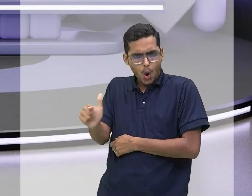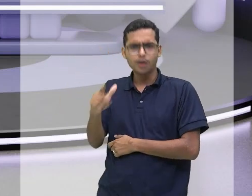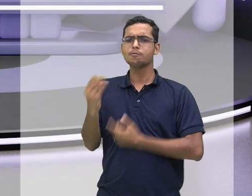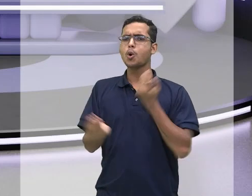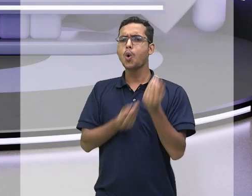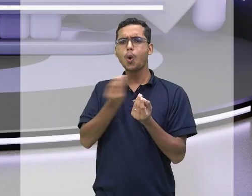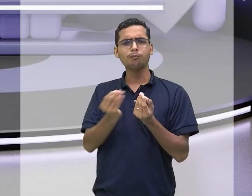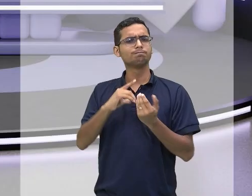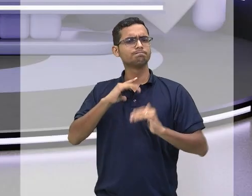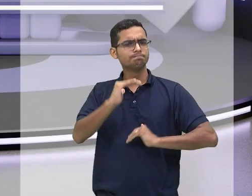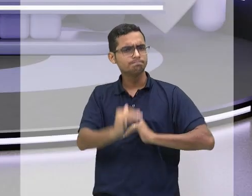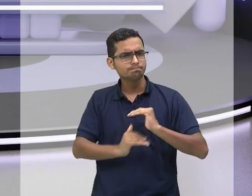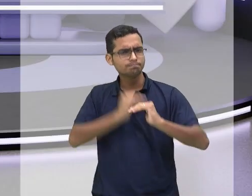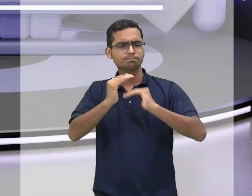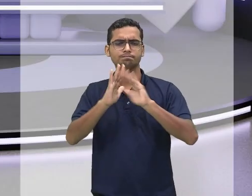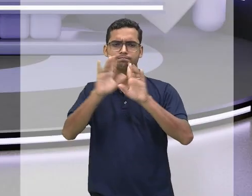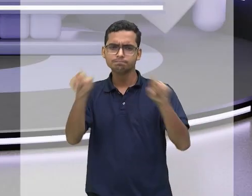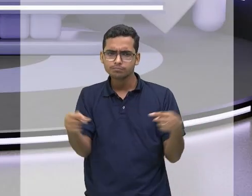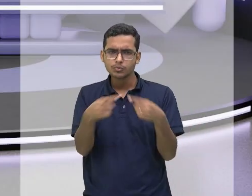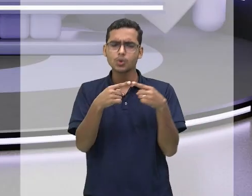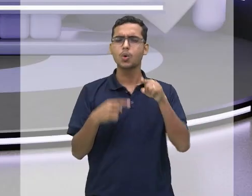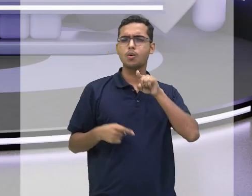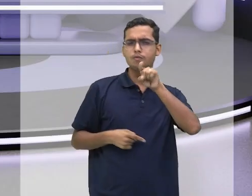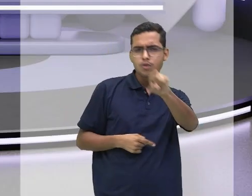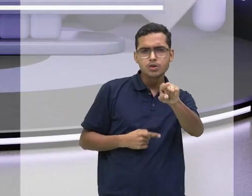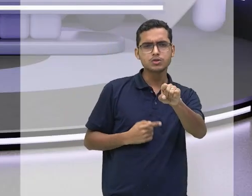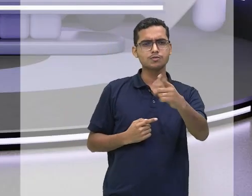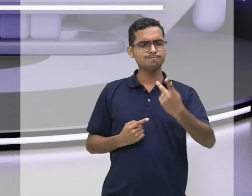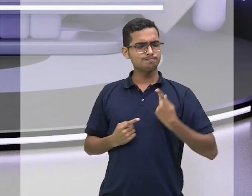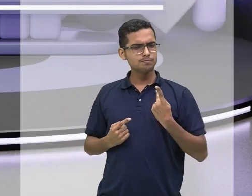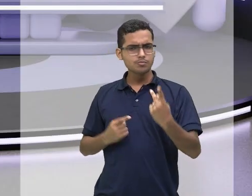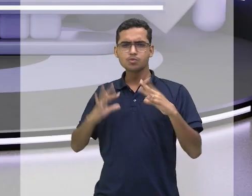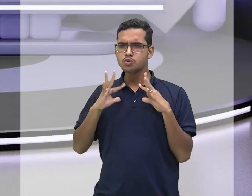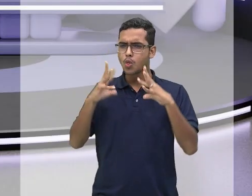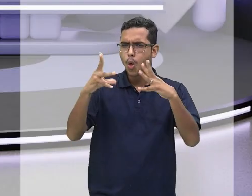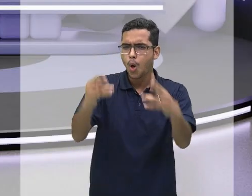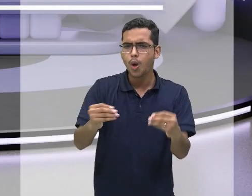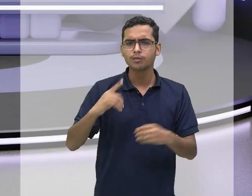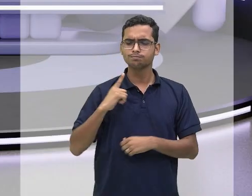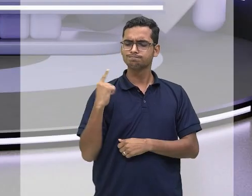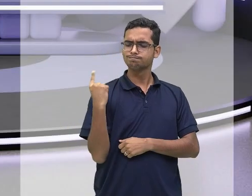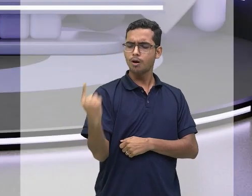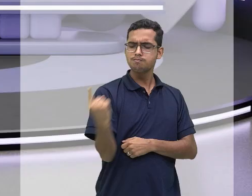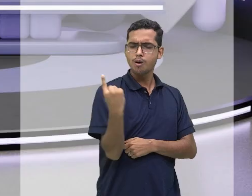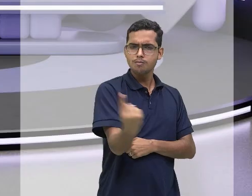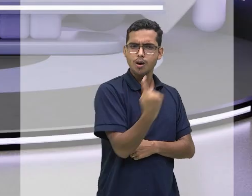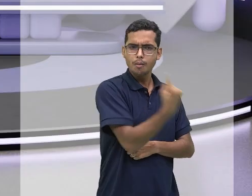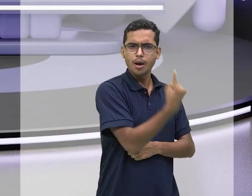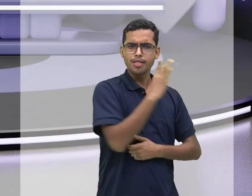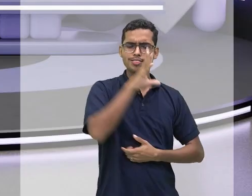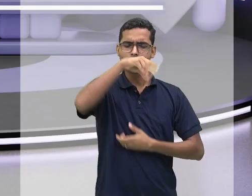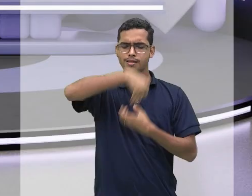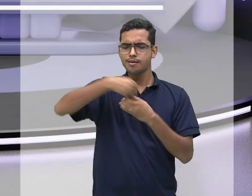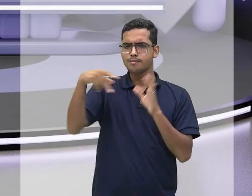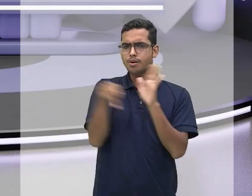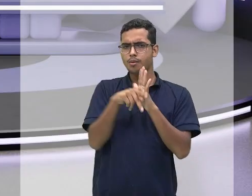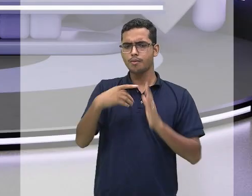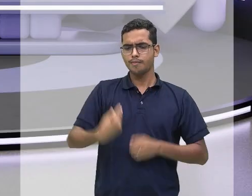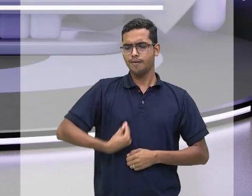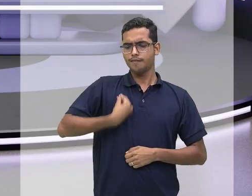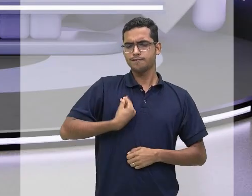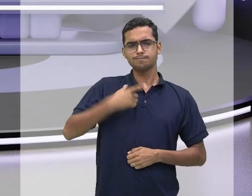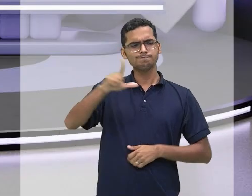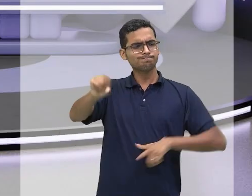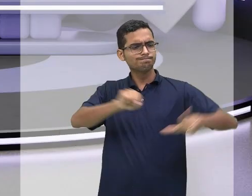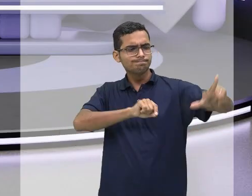desemboca, tem tudo a ver com você, comigo, com cada um de nós nas nossas escolhas da vida, né? Nas